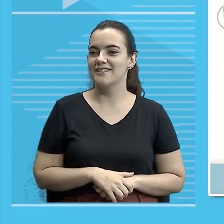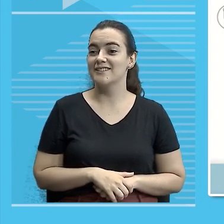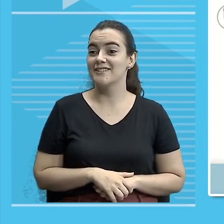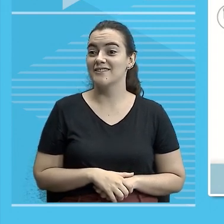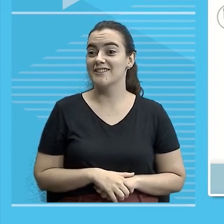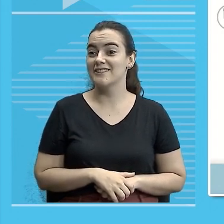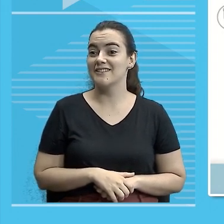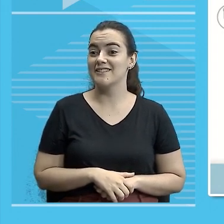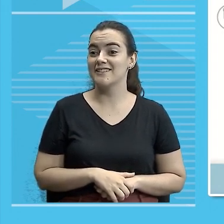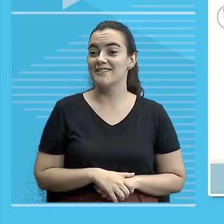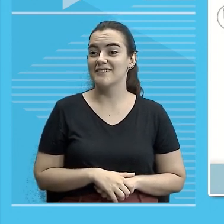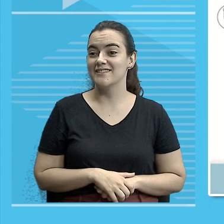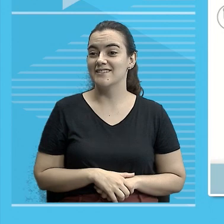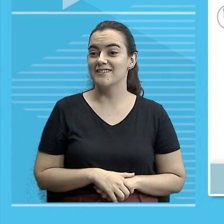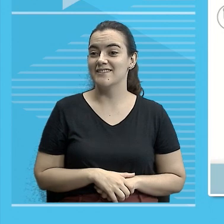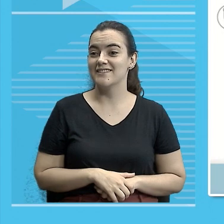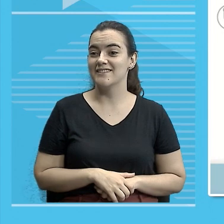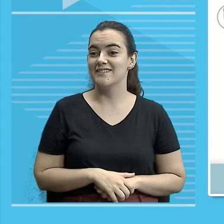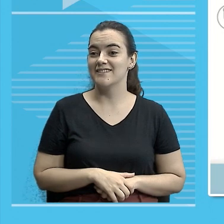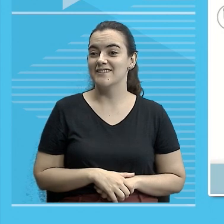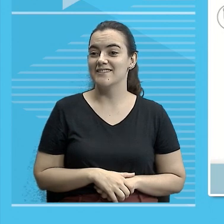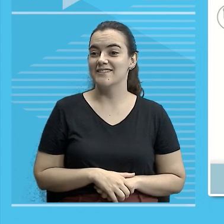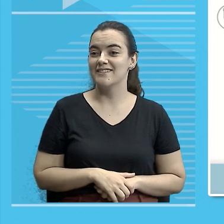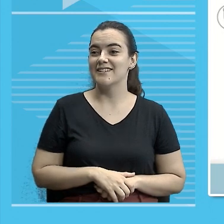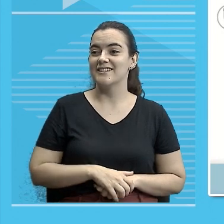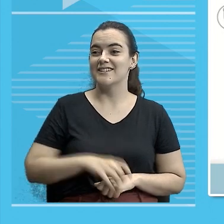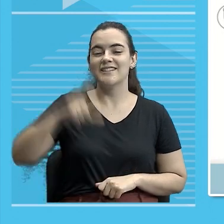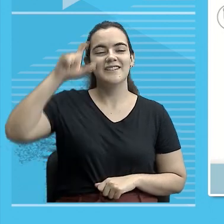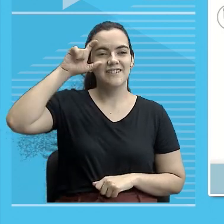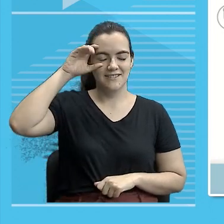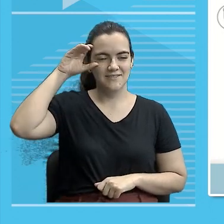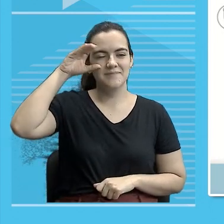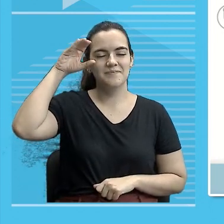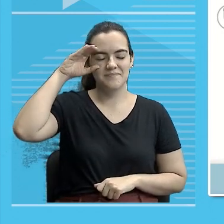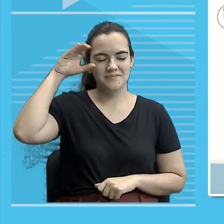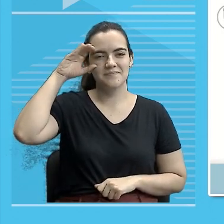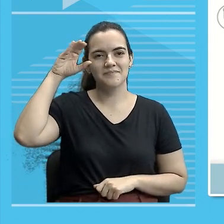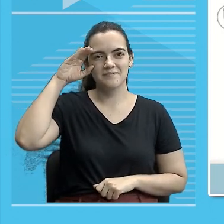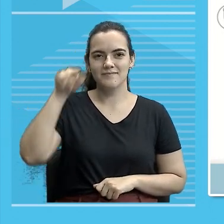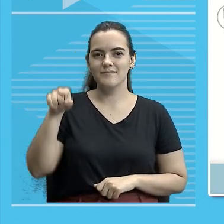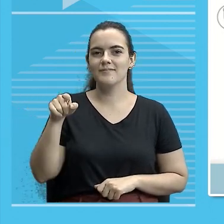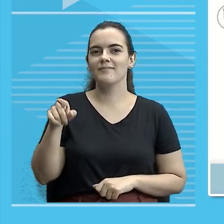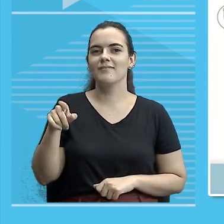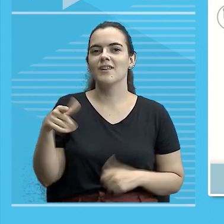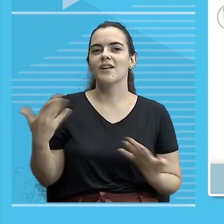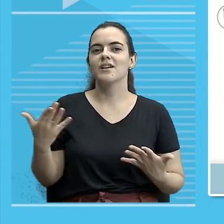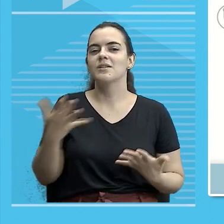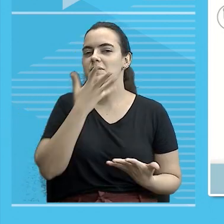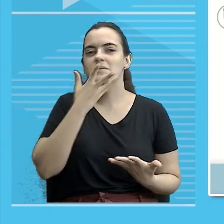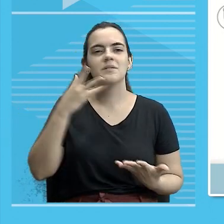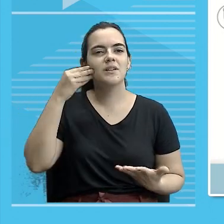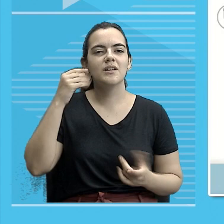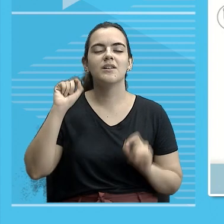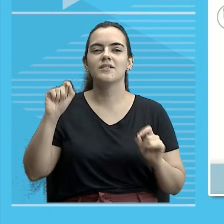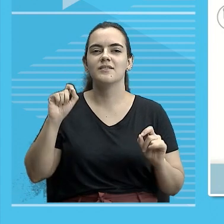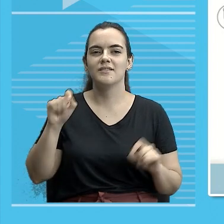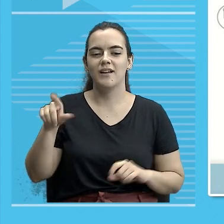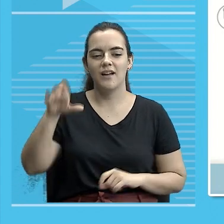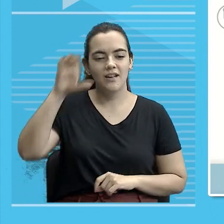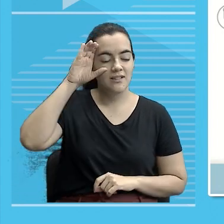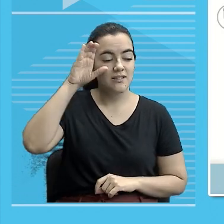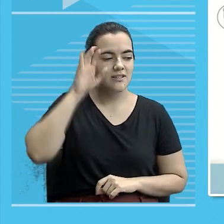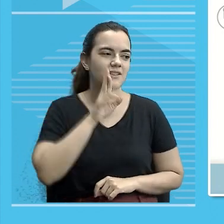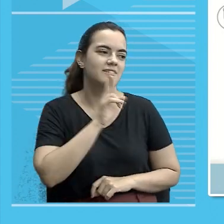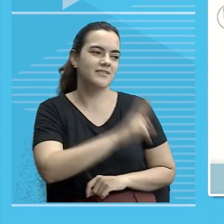precisão então cada um tá vendo cada um tem uma ideia de qualidade